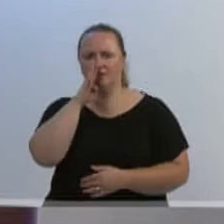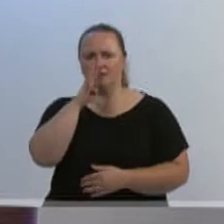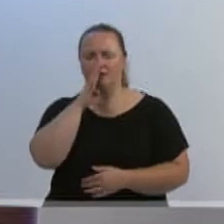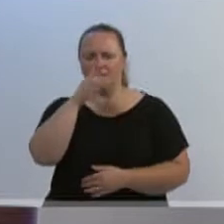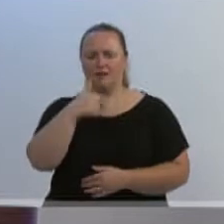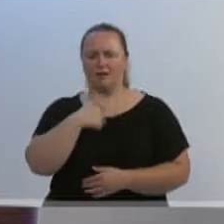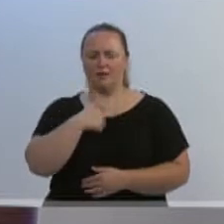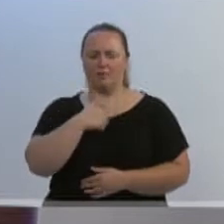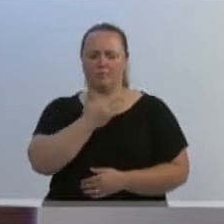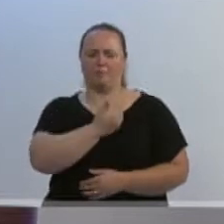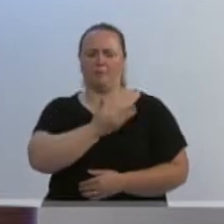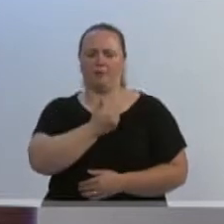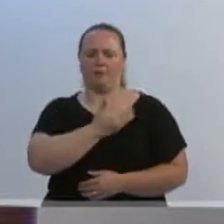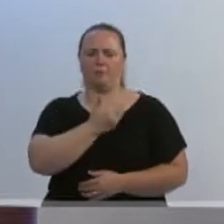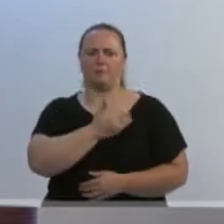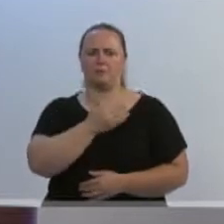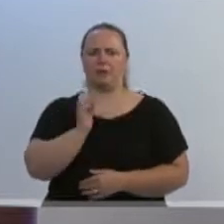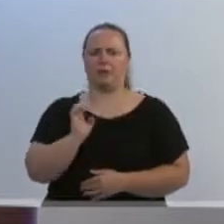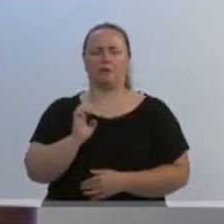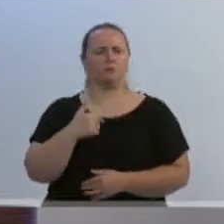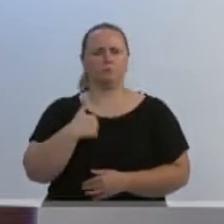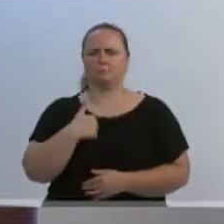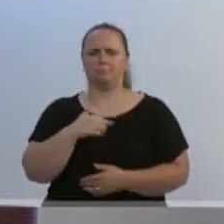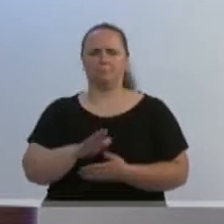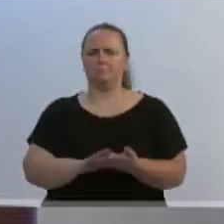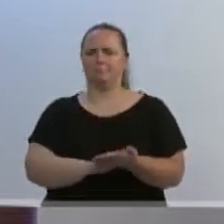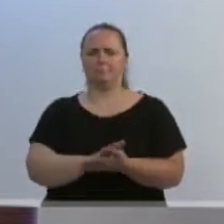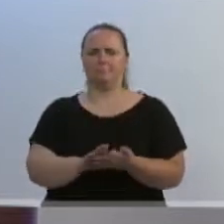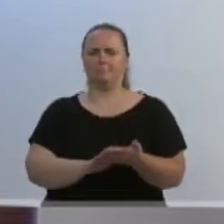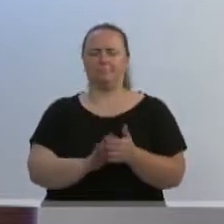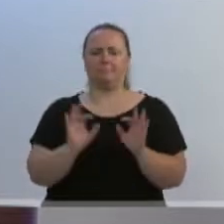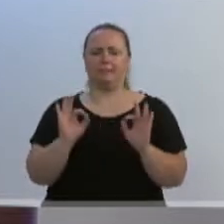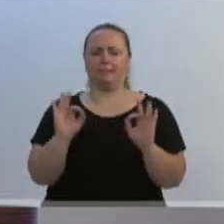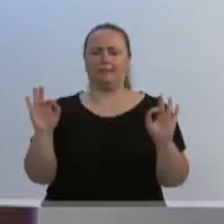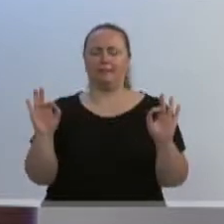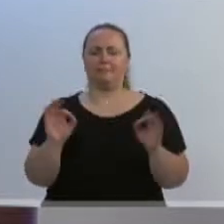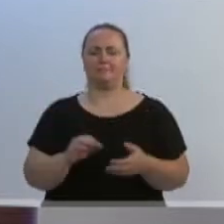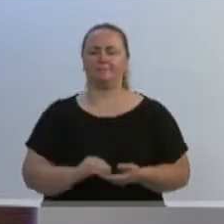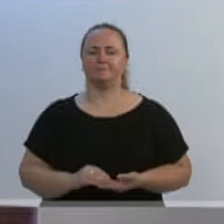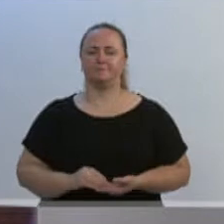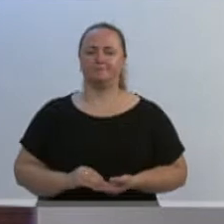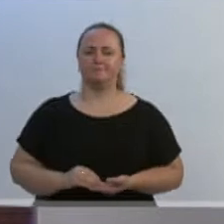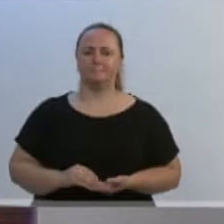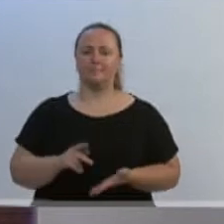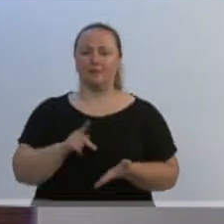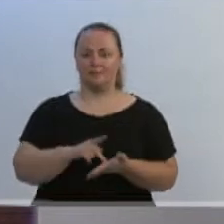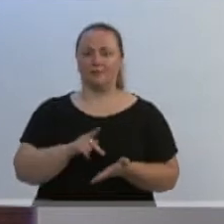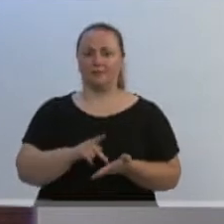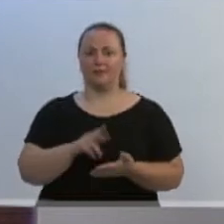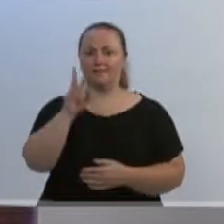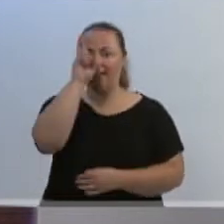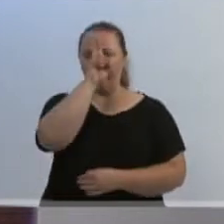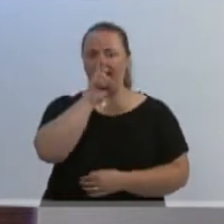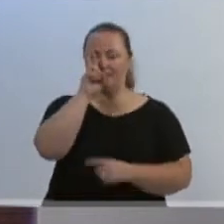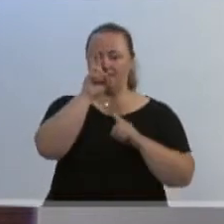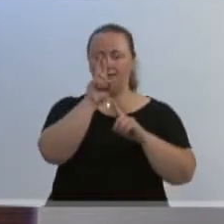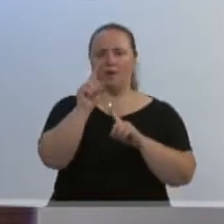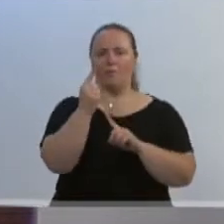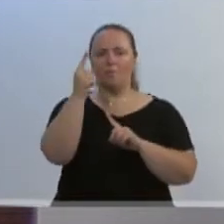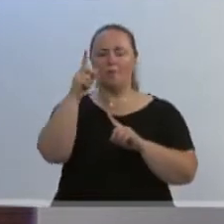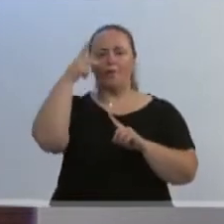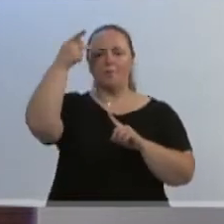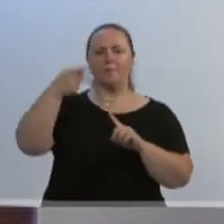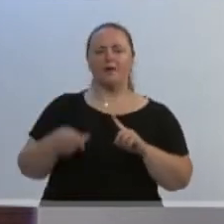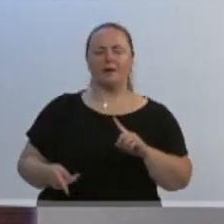de homofóbico, não tenho preconceito com absolutamente ninguém. E, aliás, para mim, raça é humana, só essa. Não tem